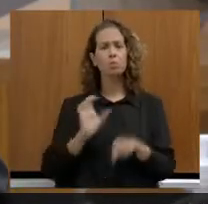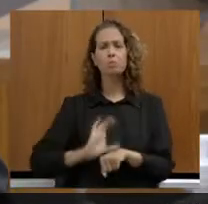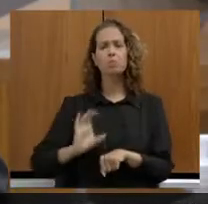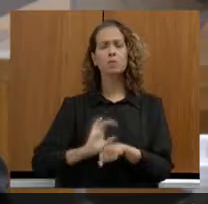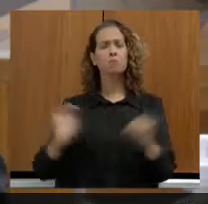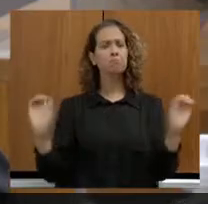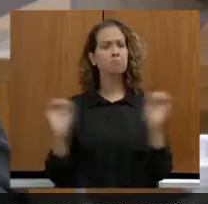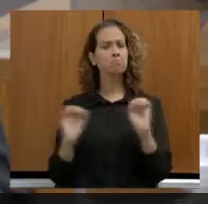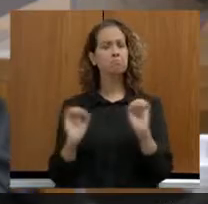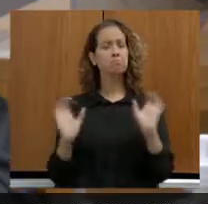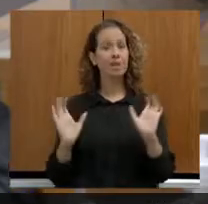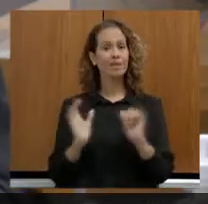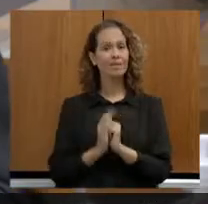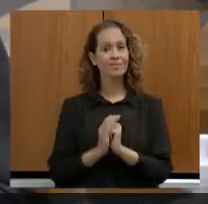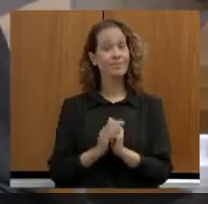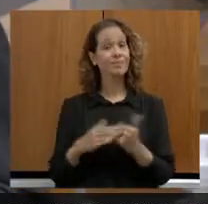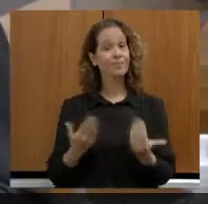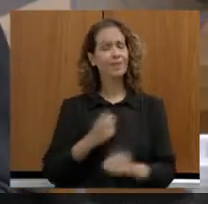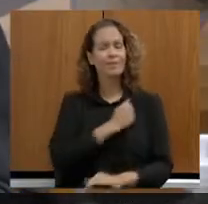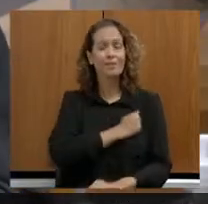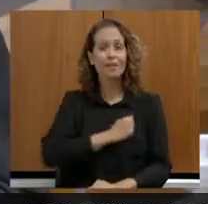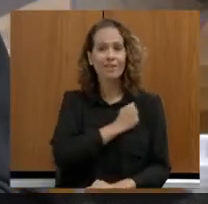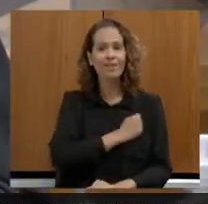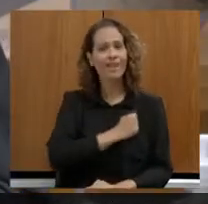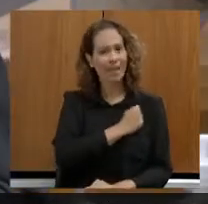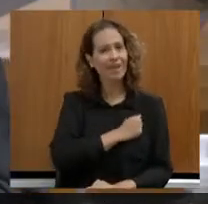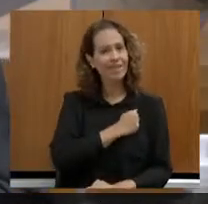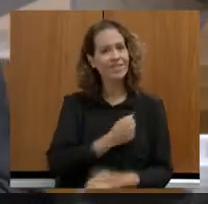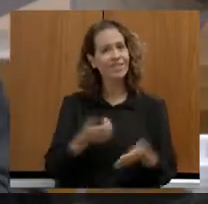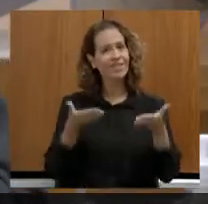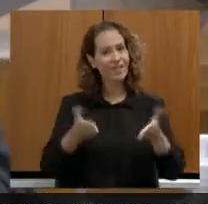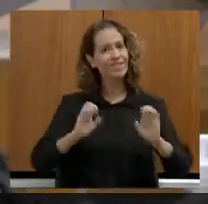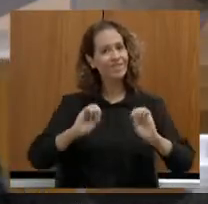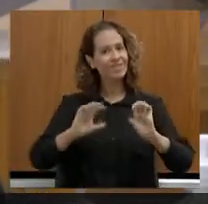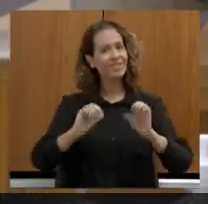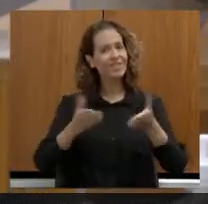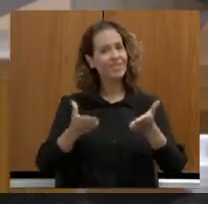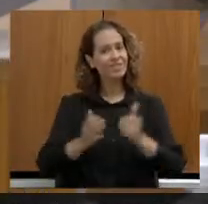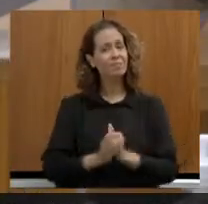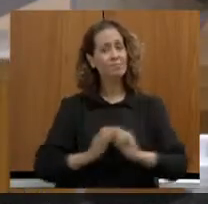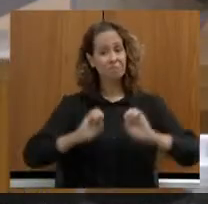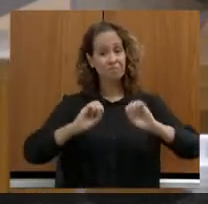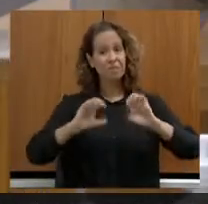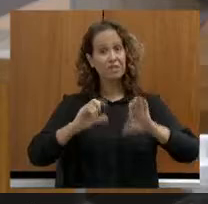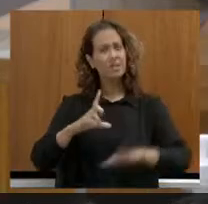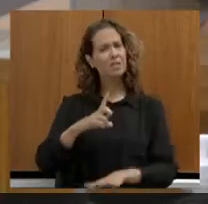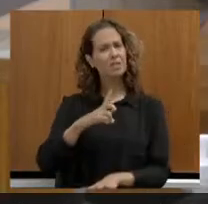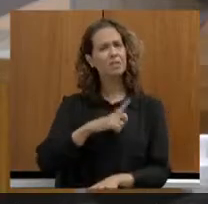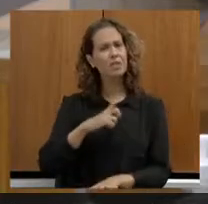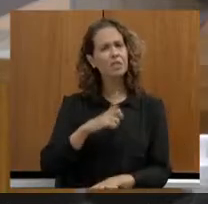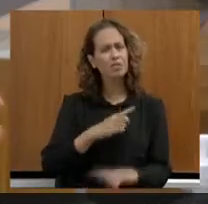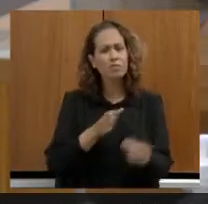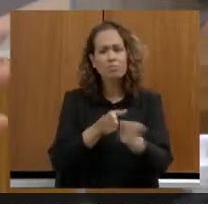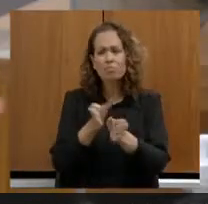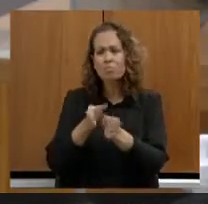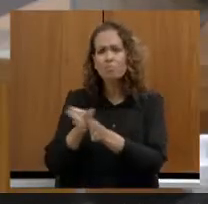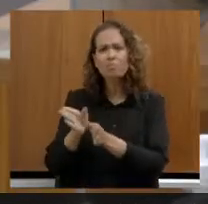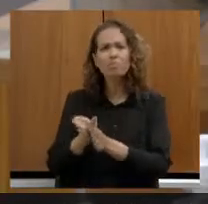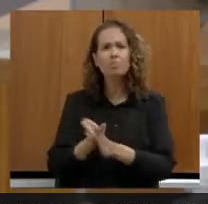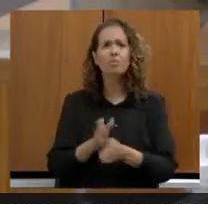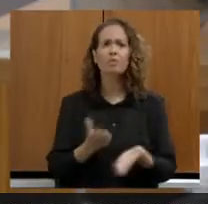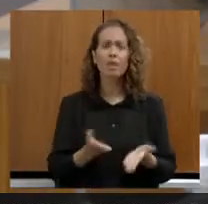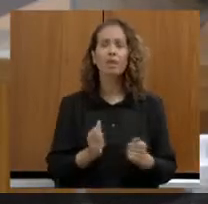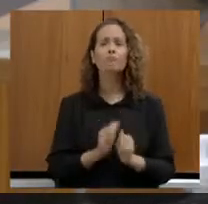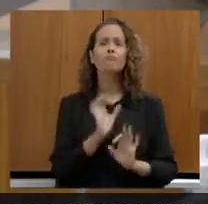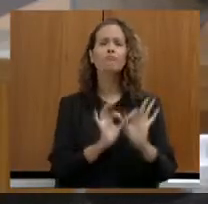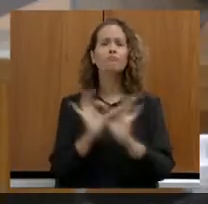cursinho e a gente sente saudade desse tipo de educação e educação que tinha disciplina Eu morava na Rua